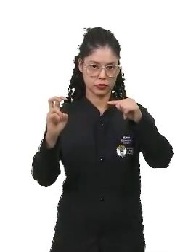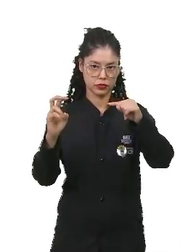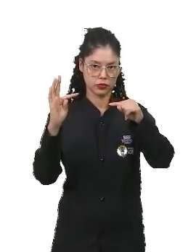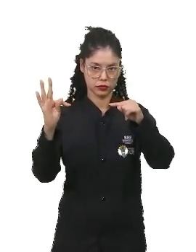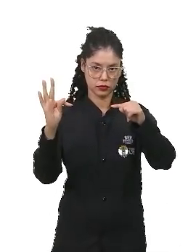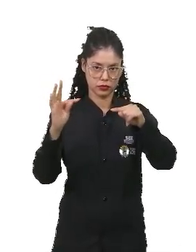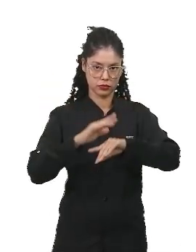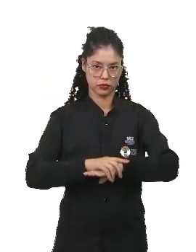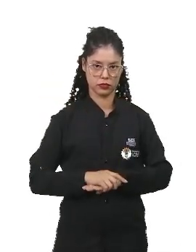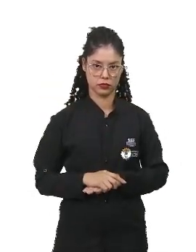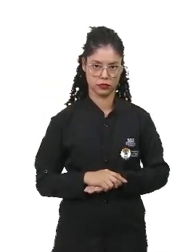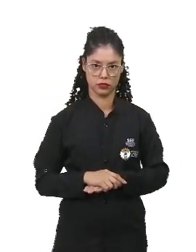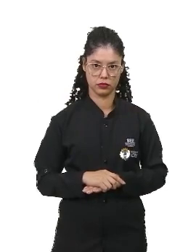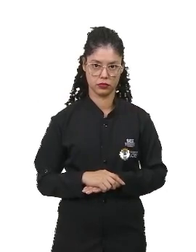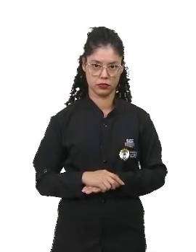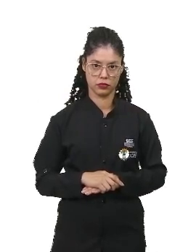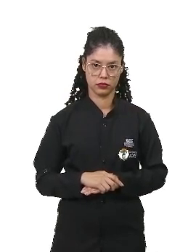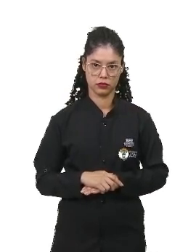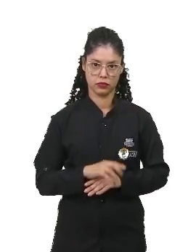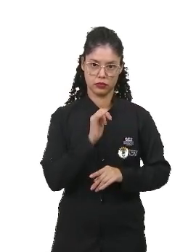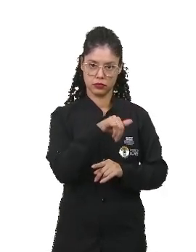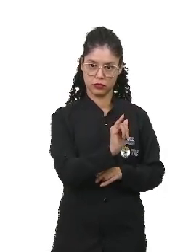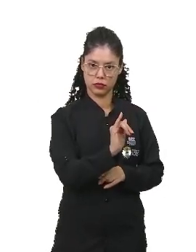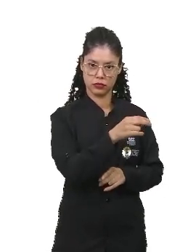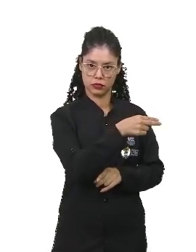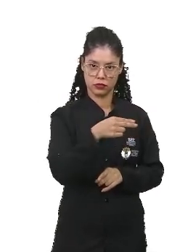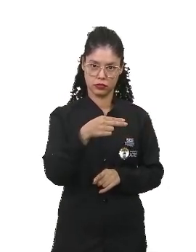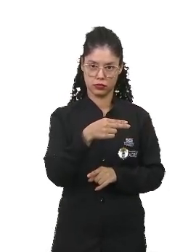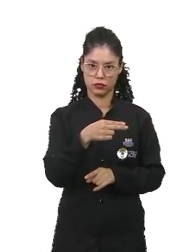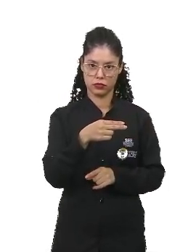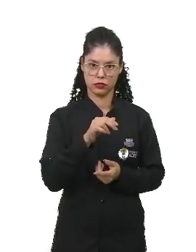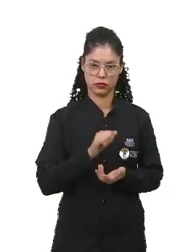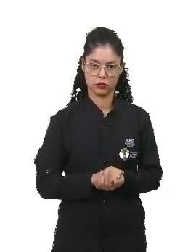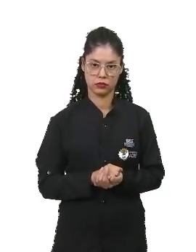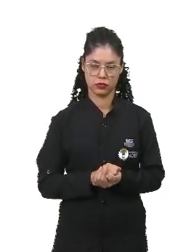t y igual a